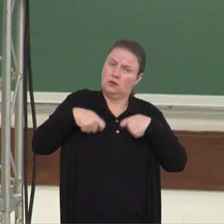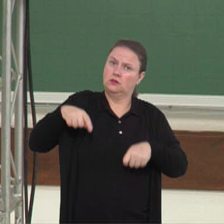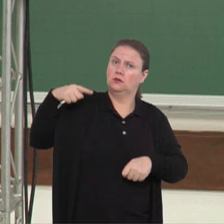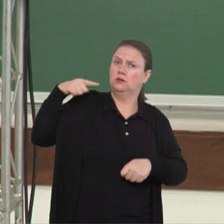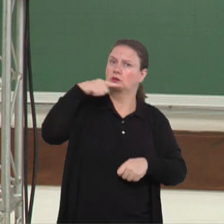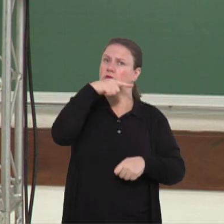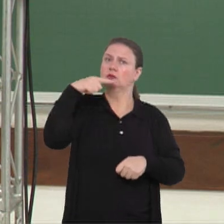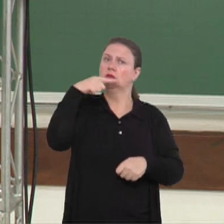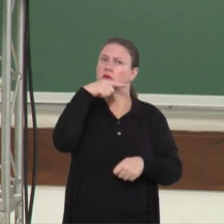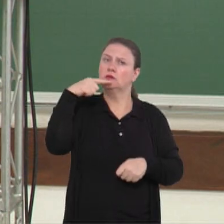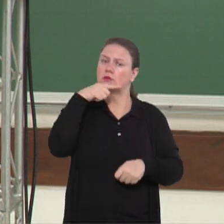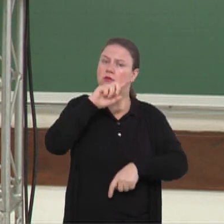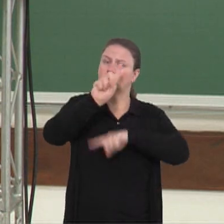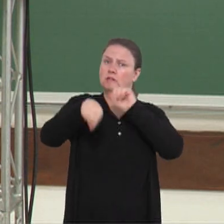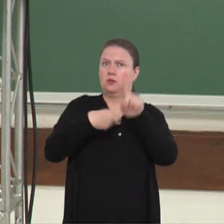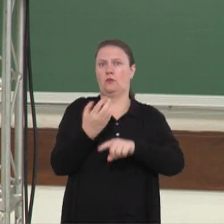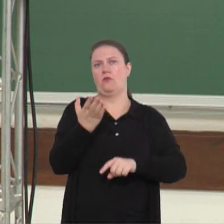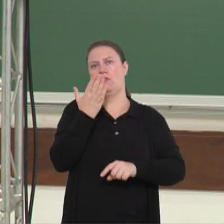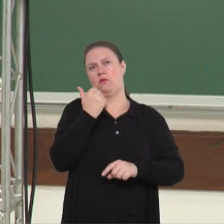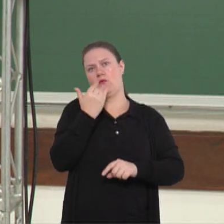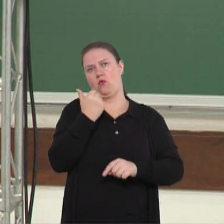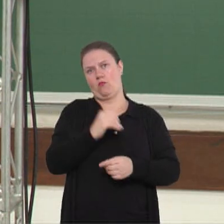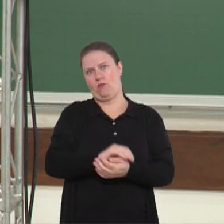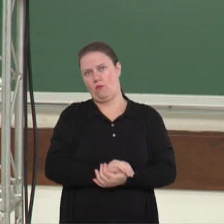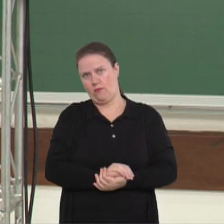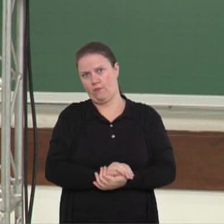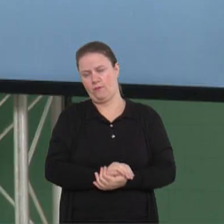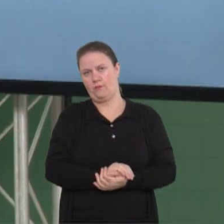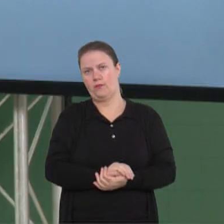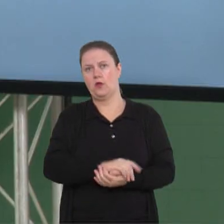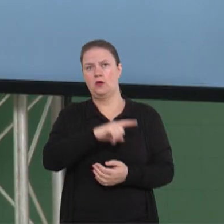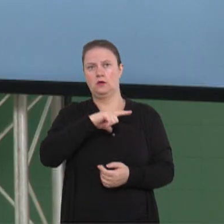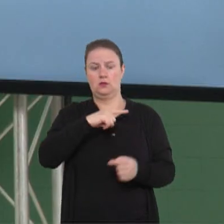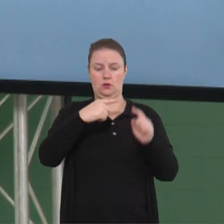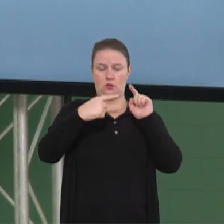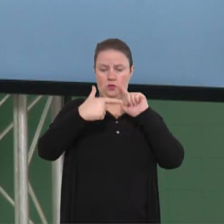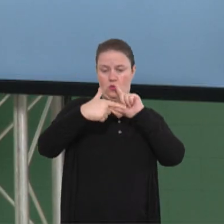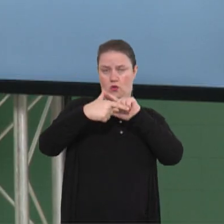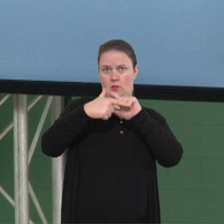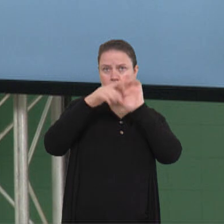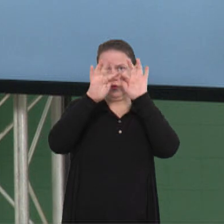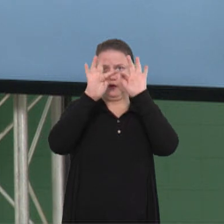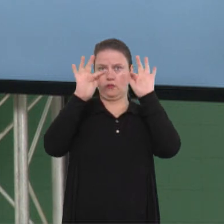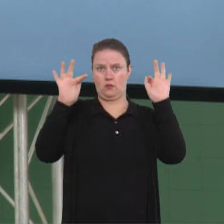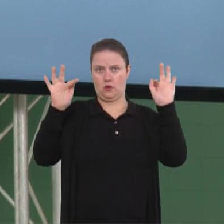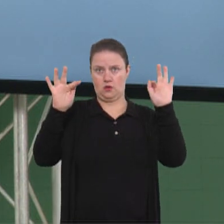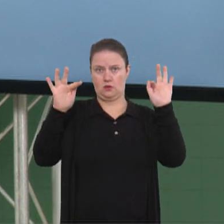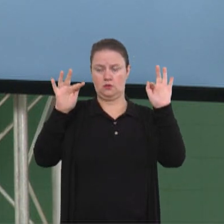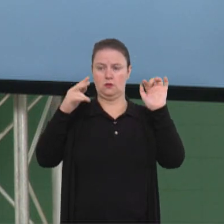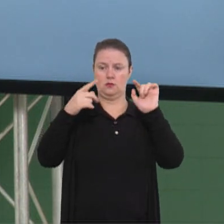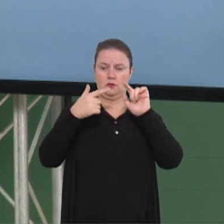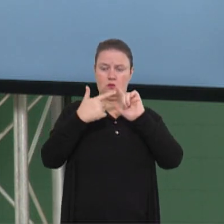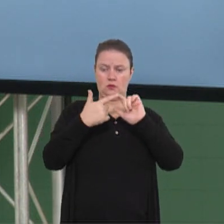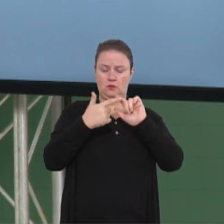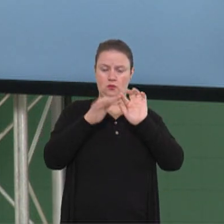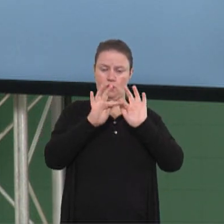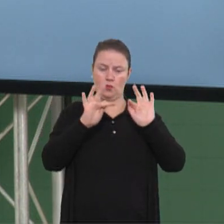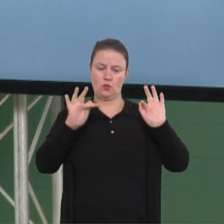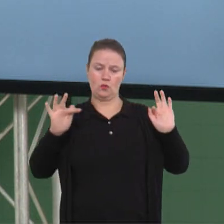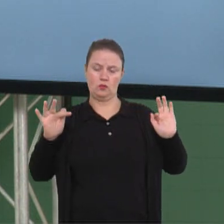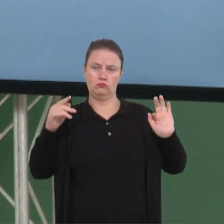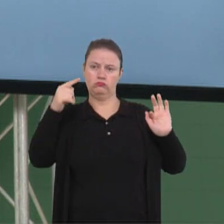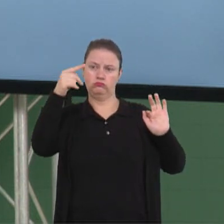então eu tenho uma frase com should e eu tenho uma frase com nós aqui embaixo should